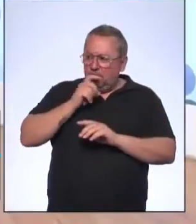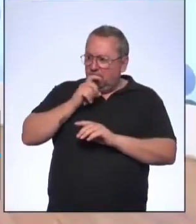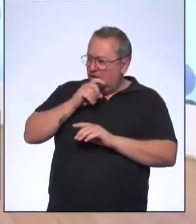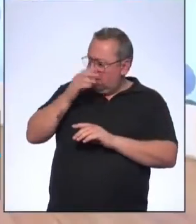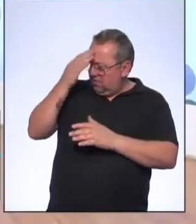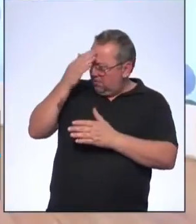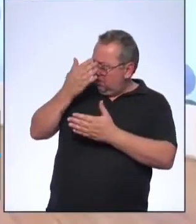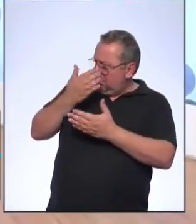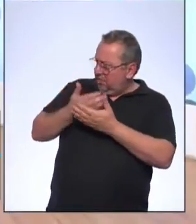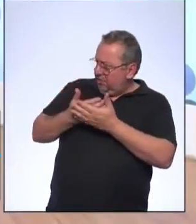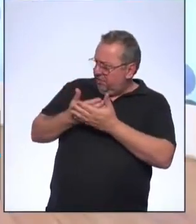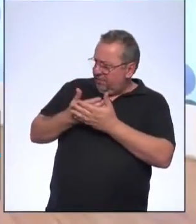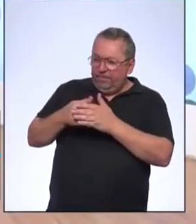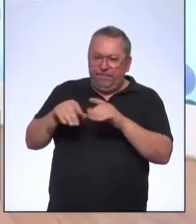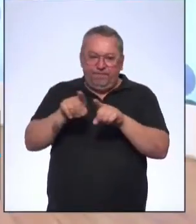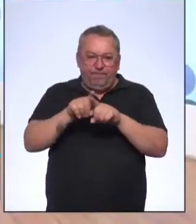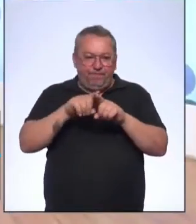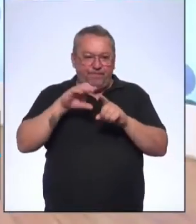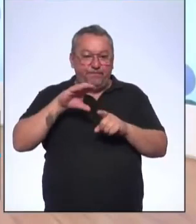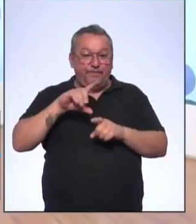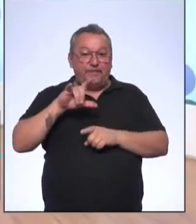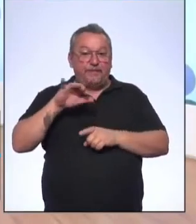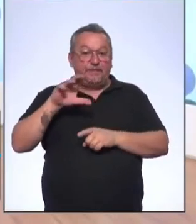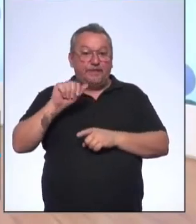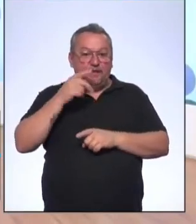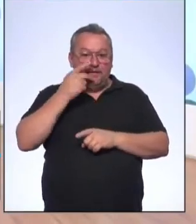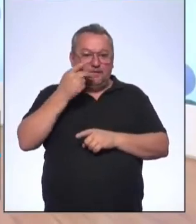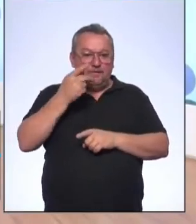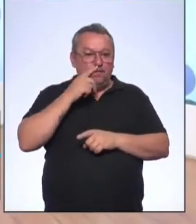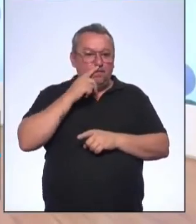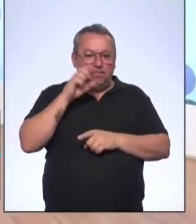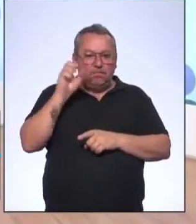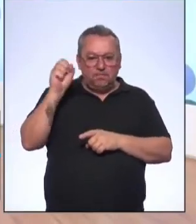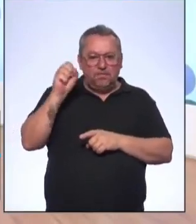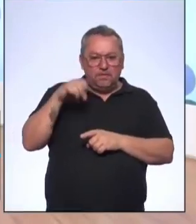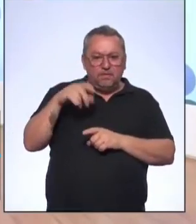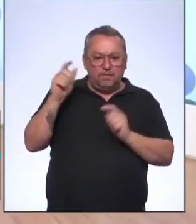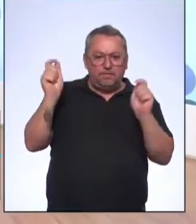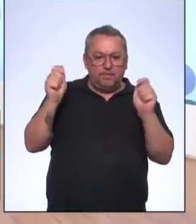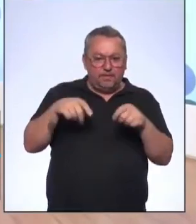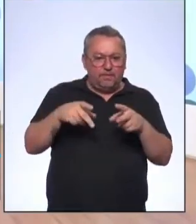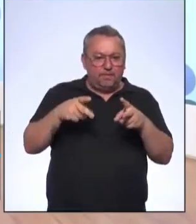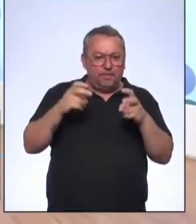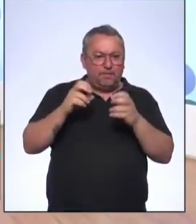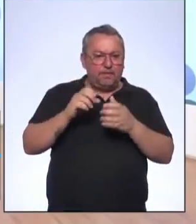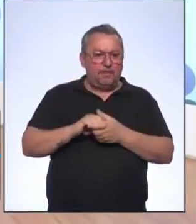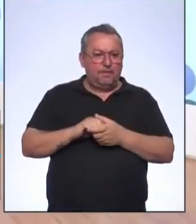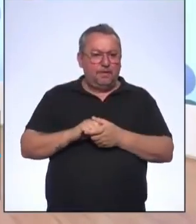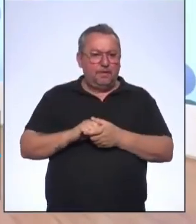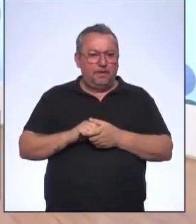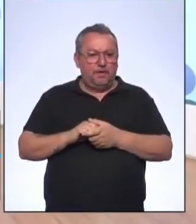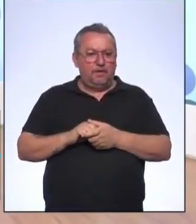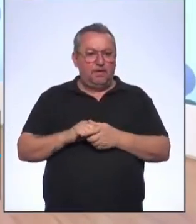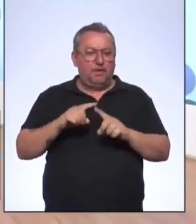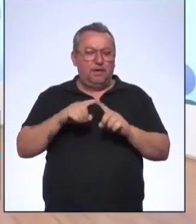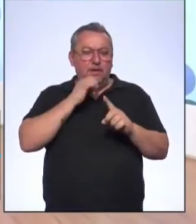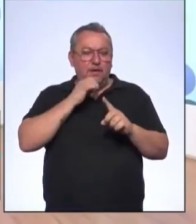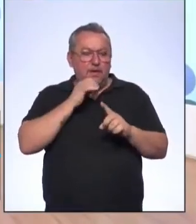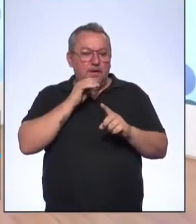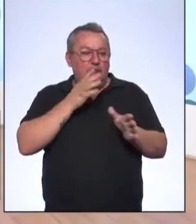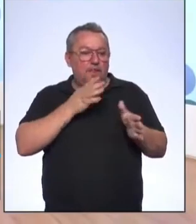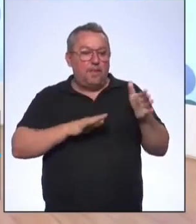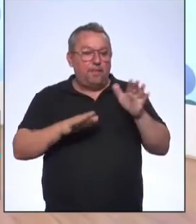estão falando assim. A Clara, agora eu vi. A Clara Soares disse, sim, é possível notar. Ela colocou exemplo? Depende da